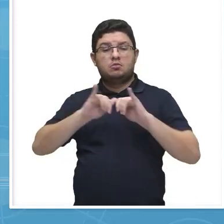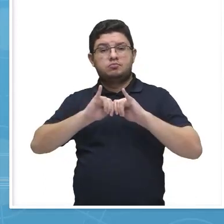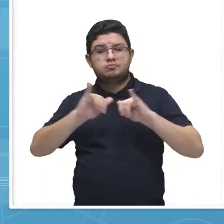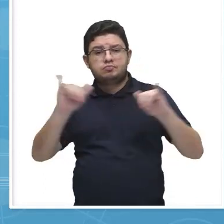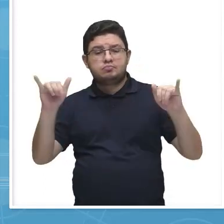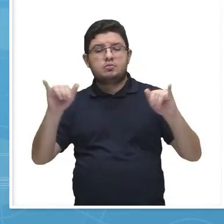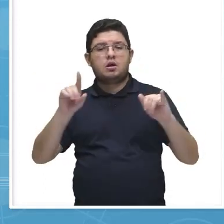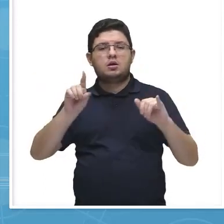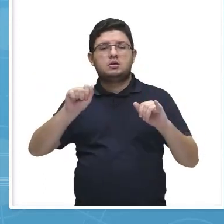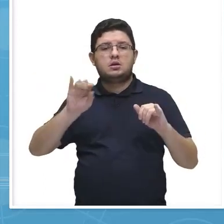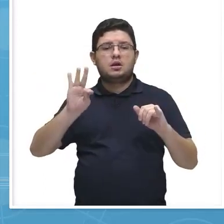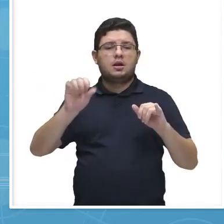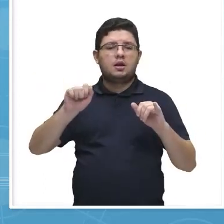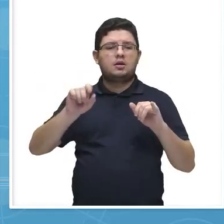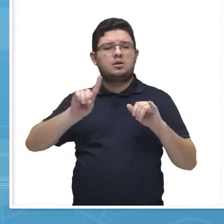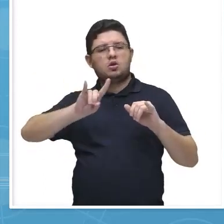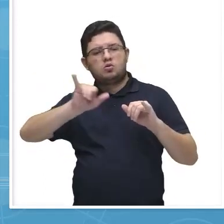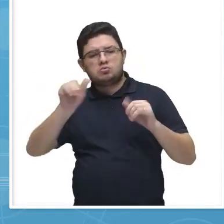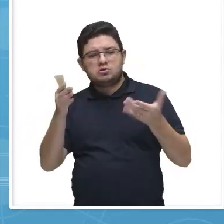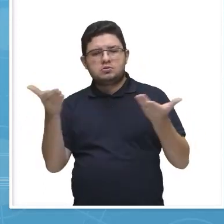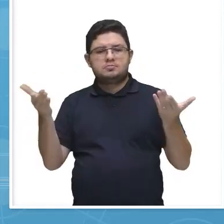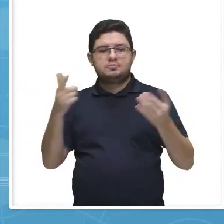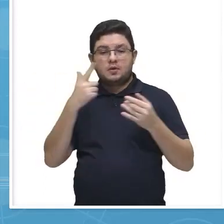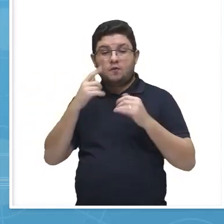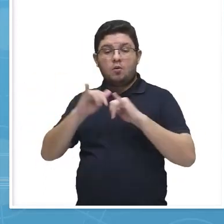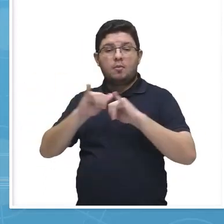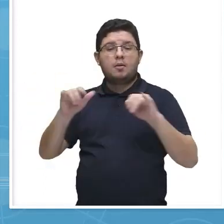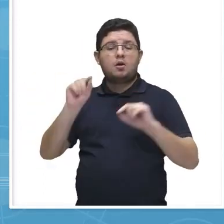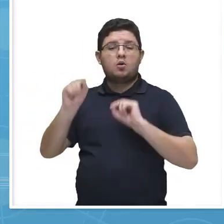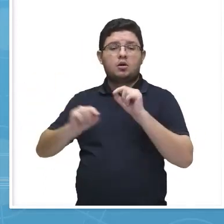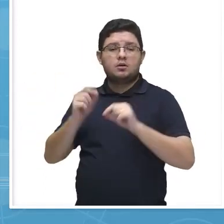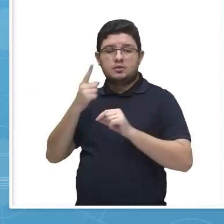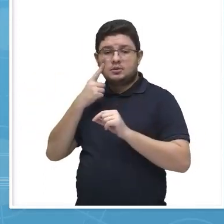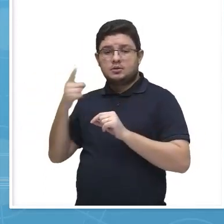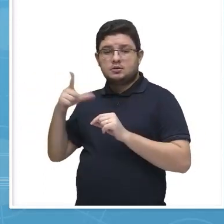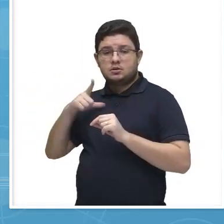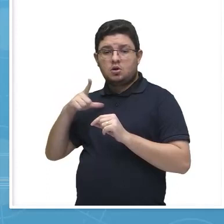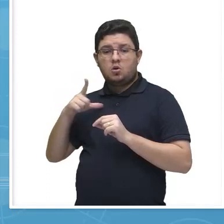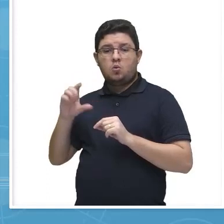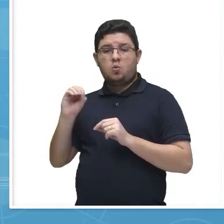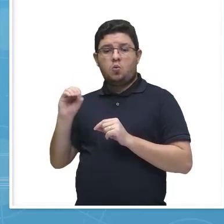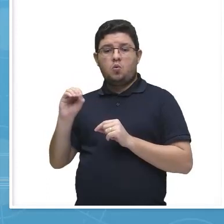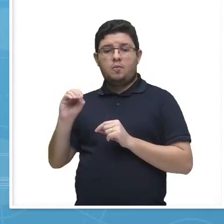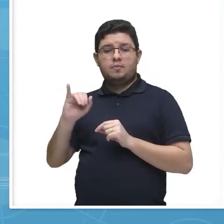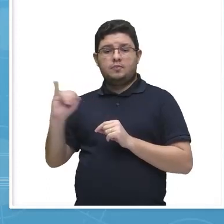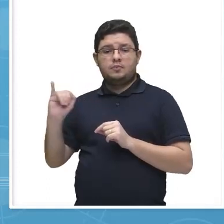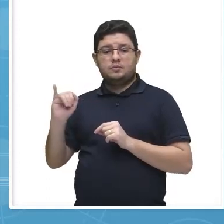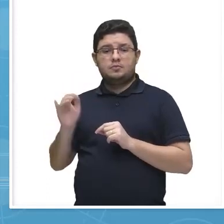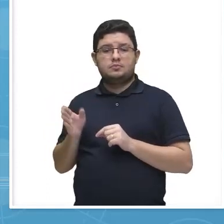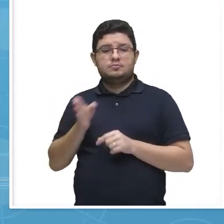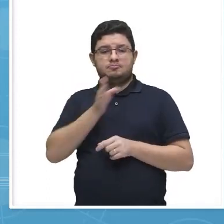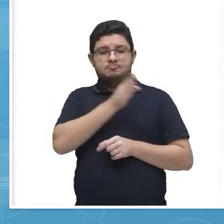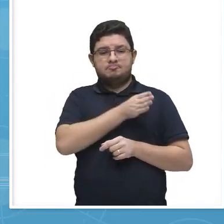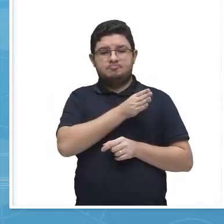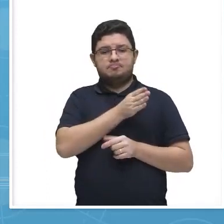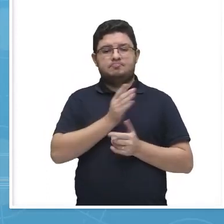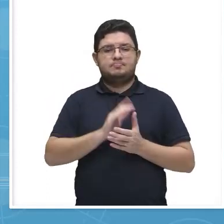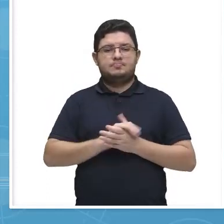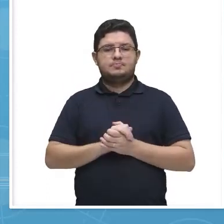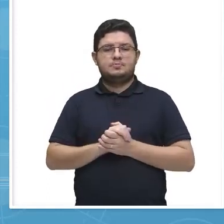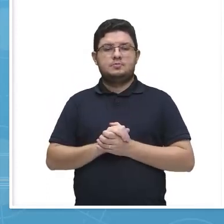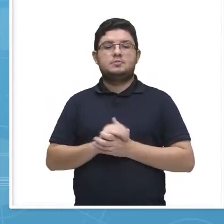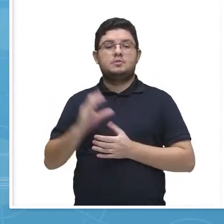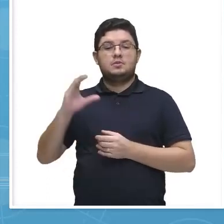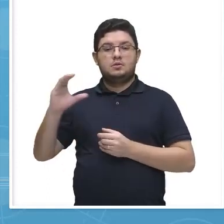alguma coisa a alguém. E aqui eu tenho o objeto indireto. O menino é o